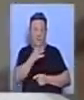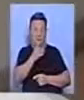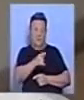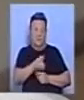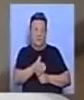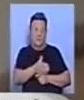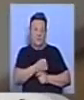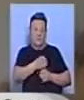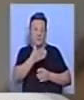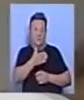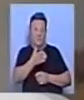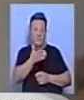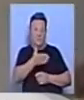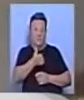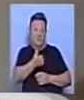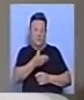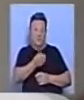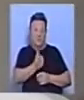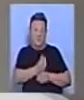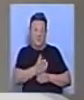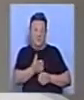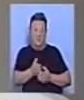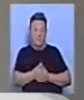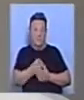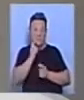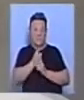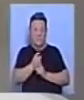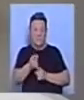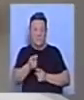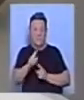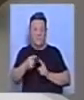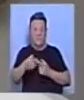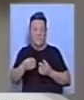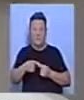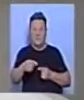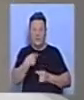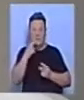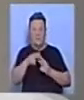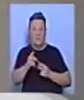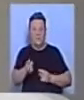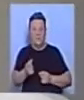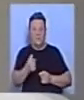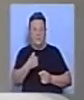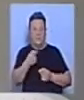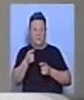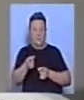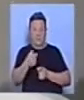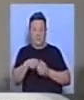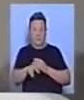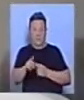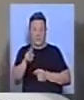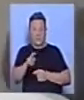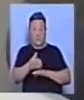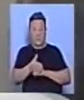17 15 em teste com a volta de 1 hora em que nesta outra sala o que vamos encontrar é que entramos na segunda